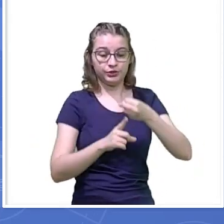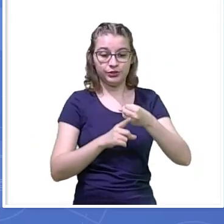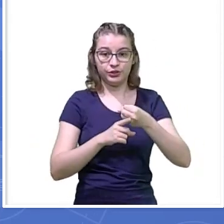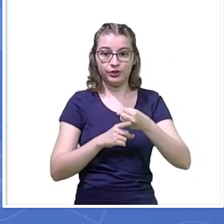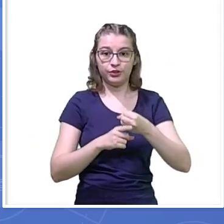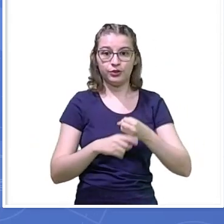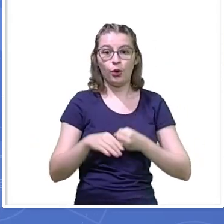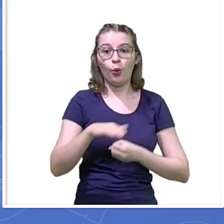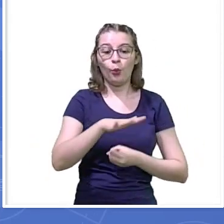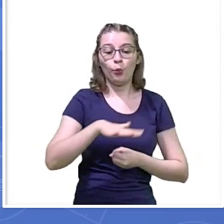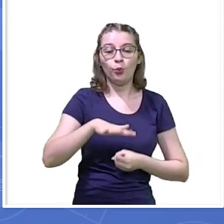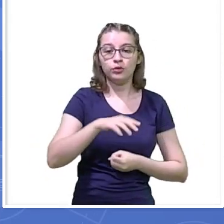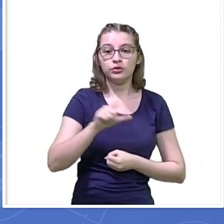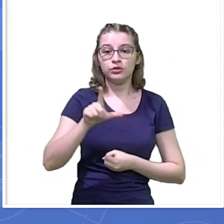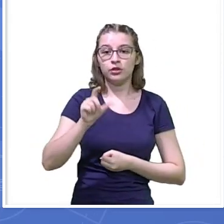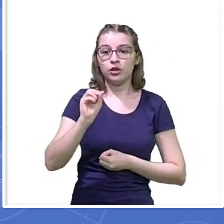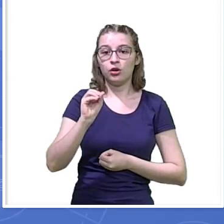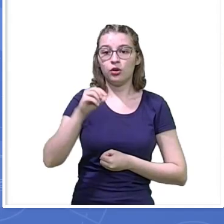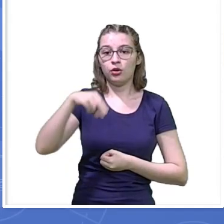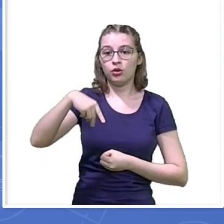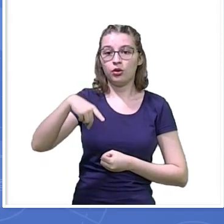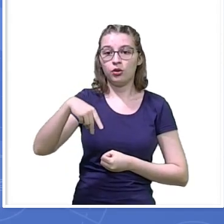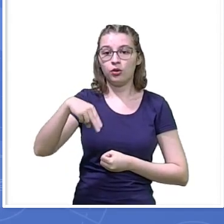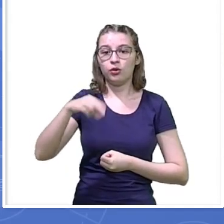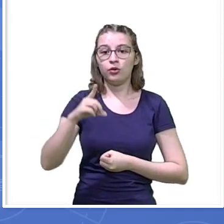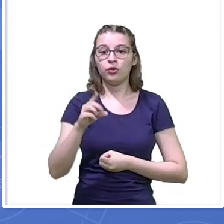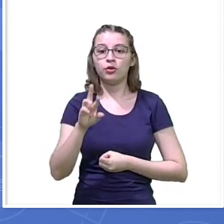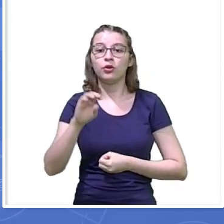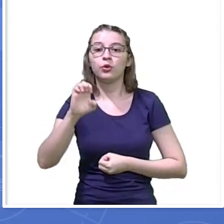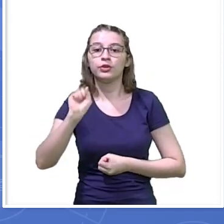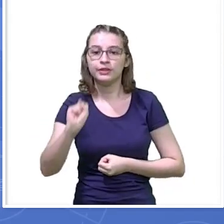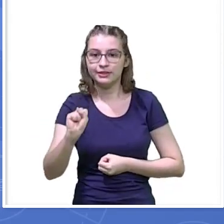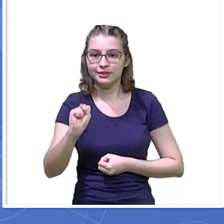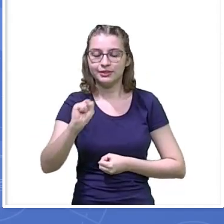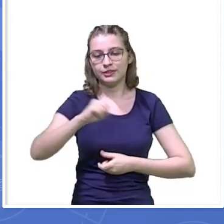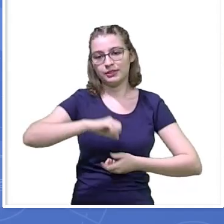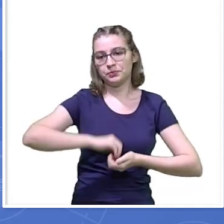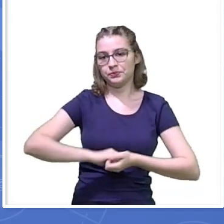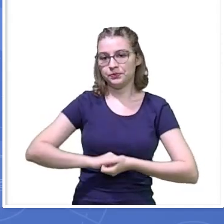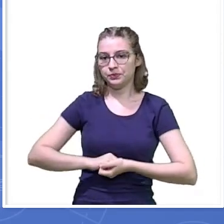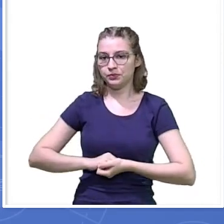né, no observatório lá de Greenwich, que é onde foi feito todo aquele